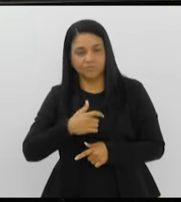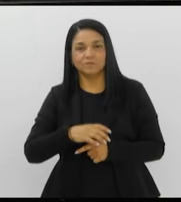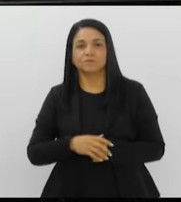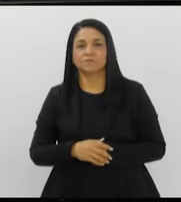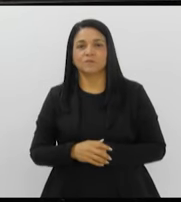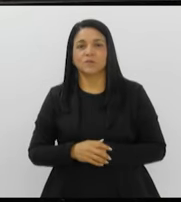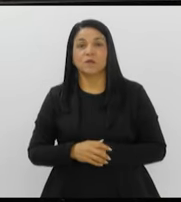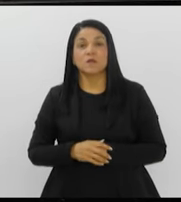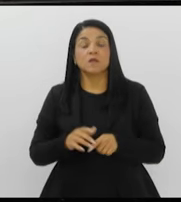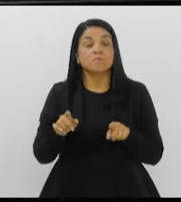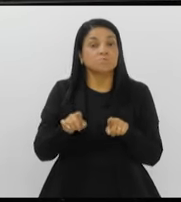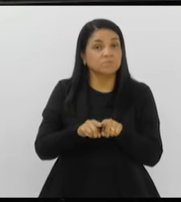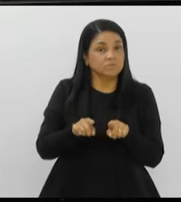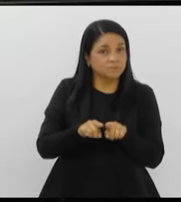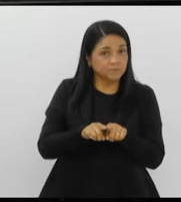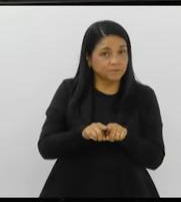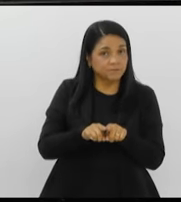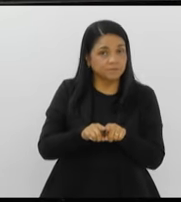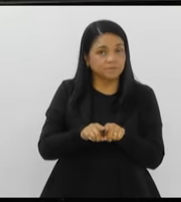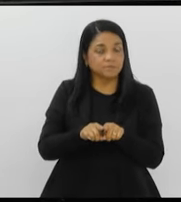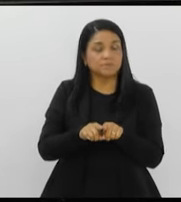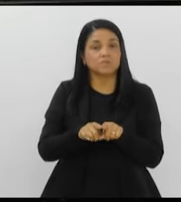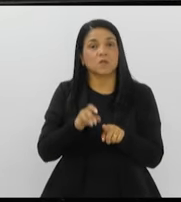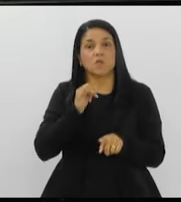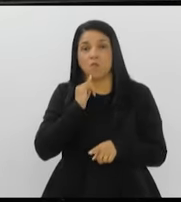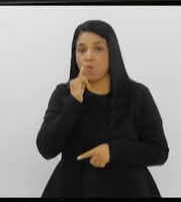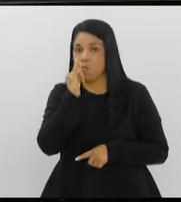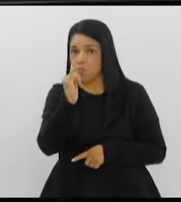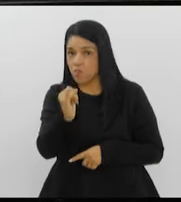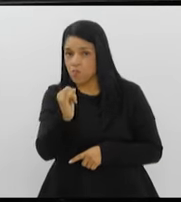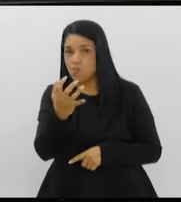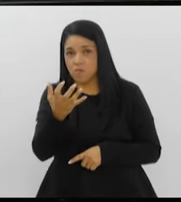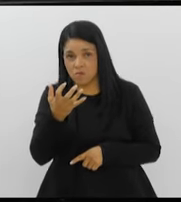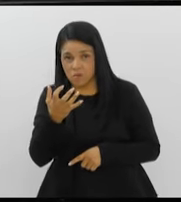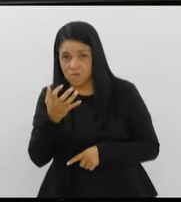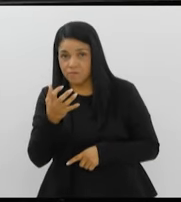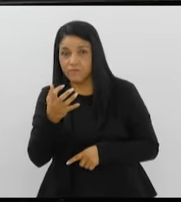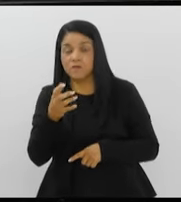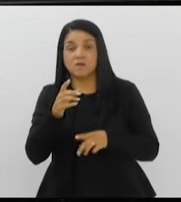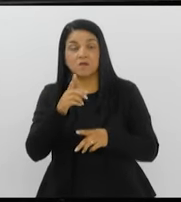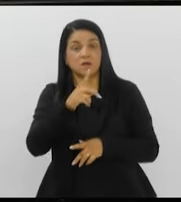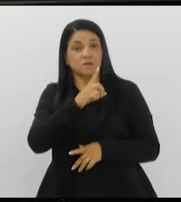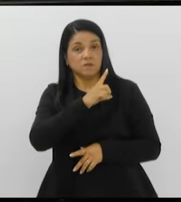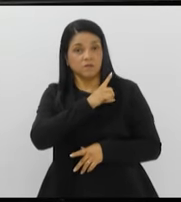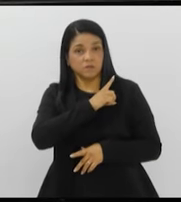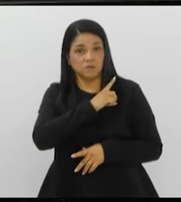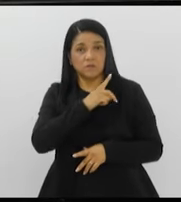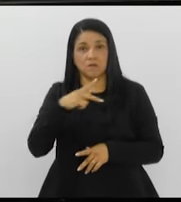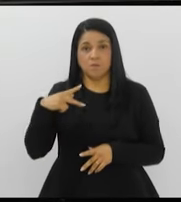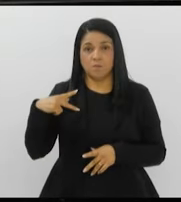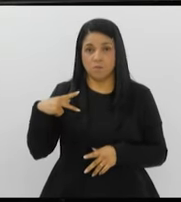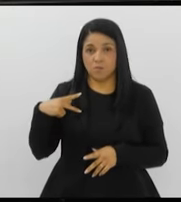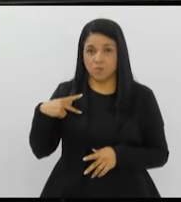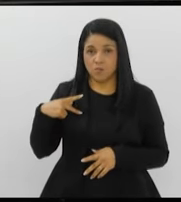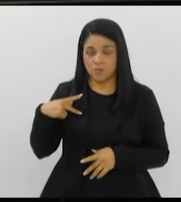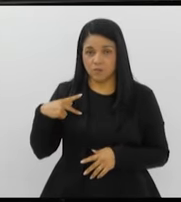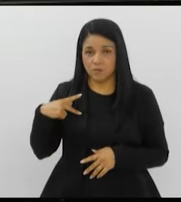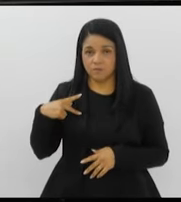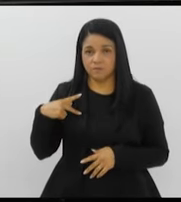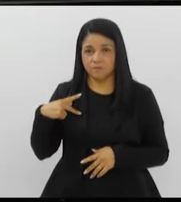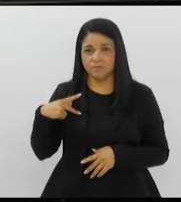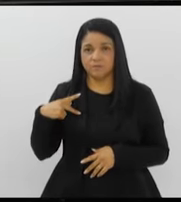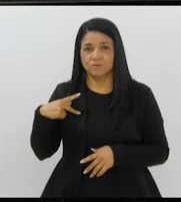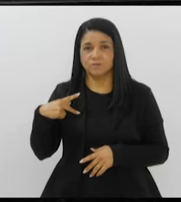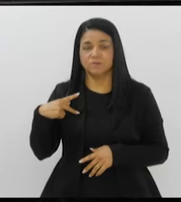Mas, ao mesmo tempo, eu quero dizer que quando a Defensoria Pública, por meio